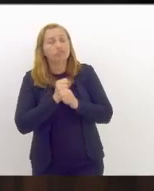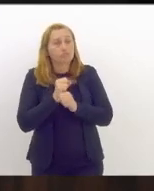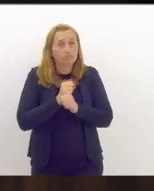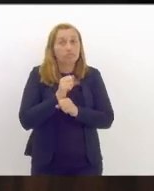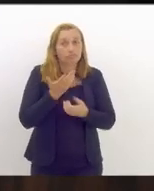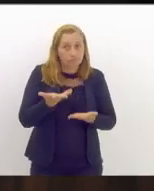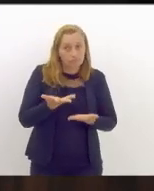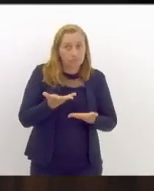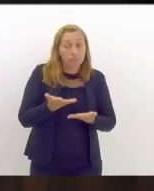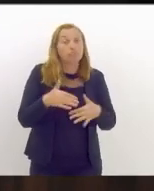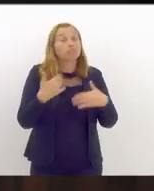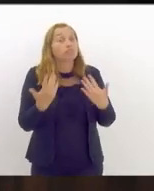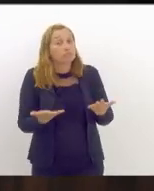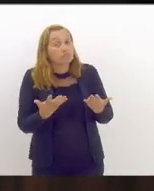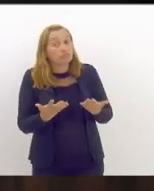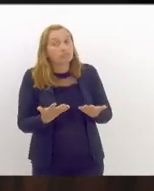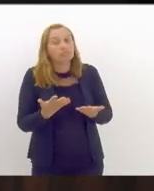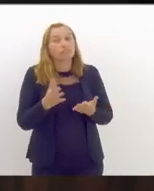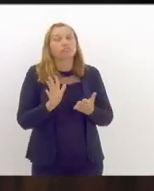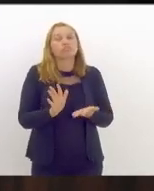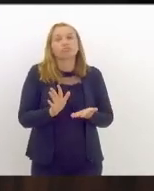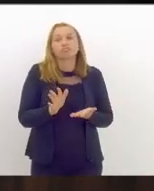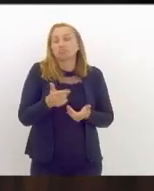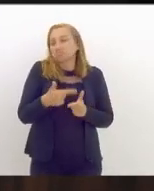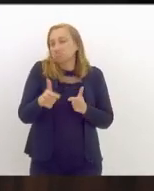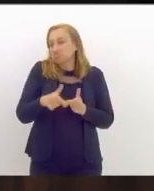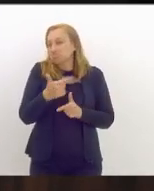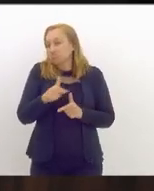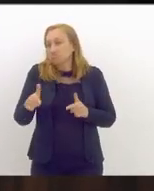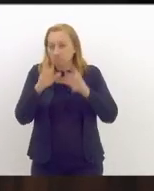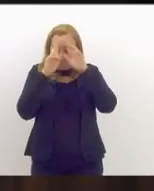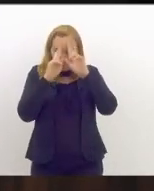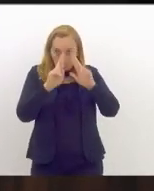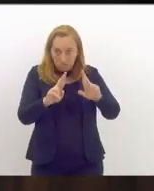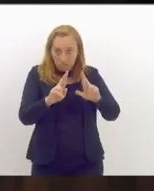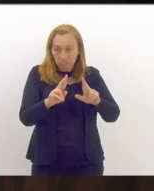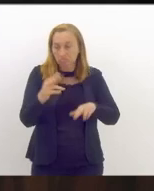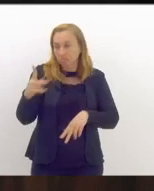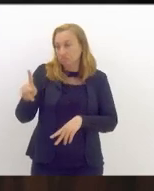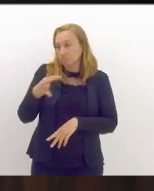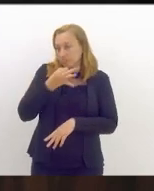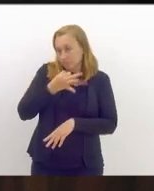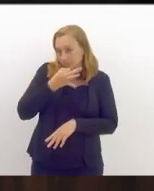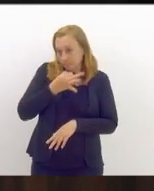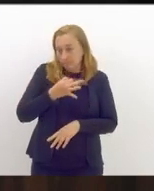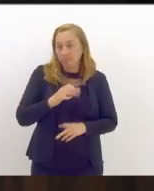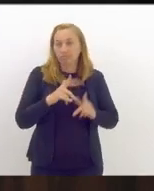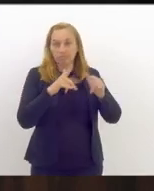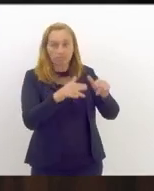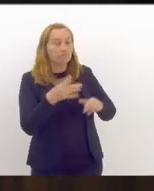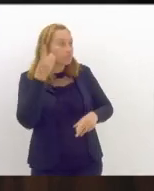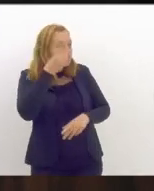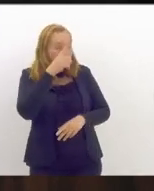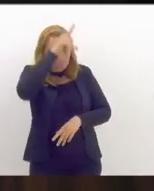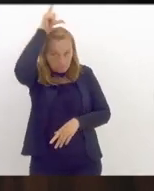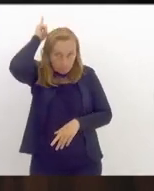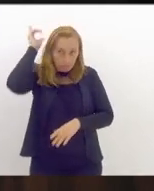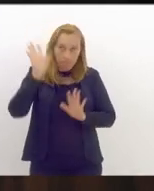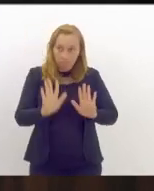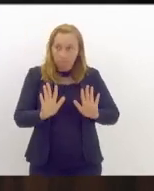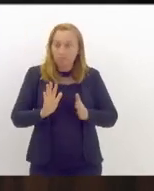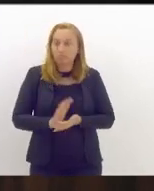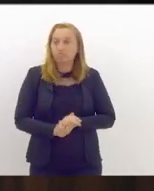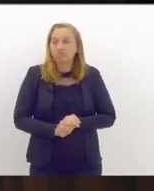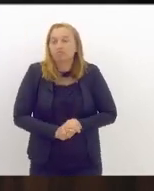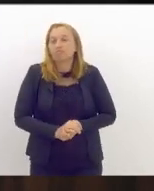Então tá desse jeito não tem problema nenhum a gente respeita a posição de vossa excelência assim como respeito a posição do Luis Paulo no impasse a gente